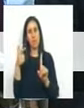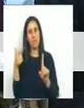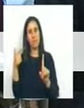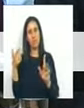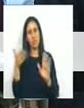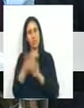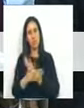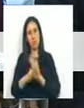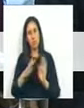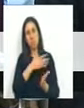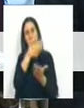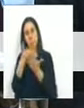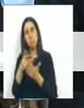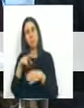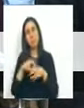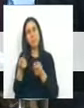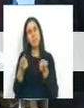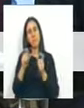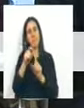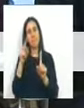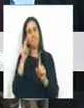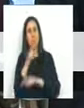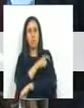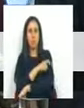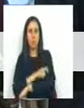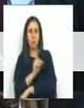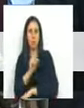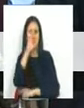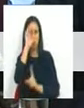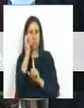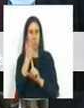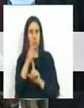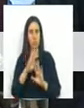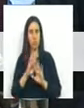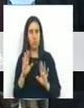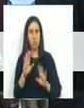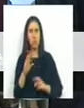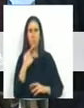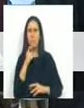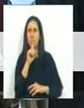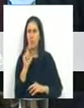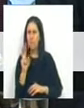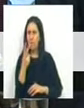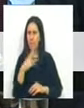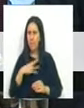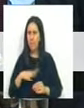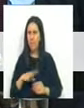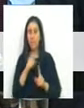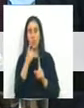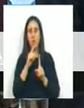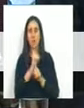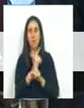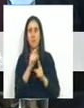olhavam para o BANIF e o papel enquanto administradores ou representantes do Estado, só queria perguntar-lhe duas coisas. Uma tem a ver